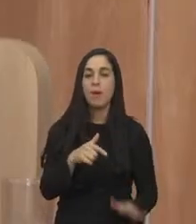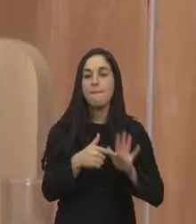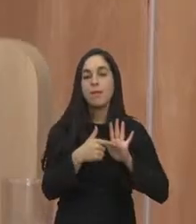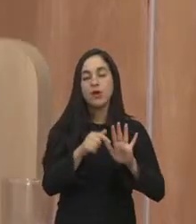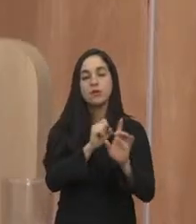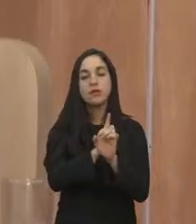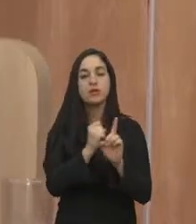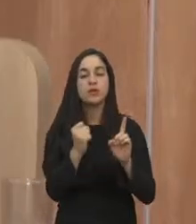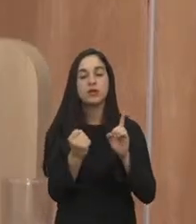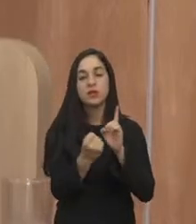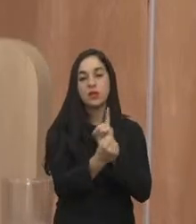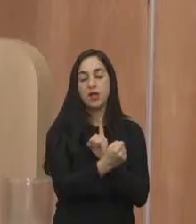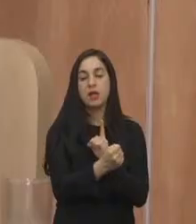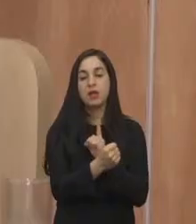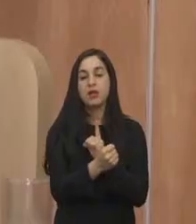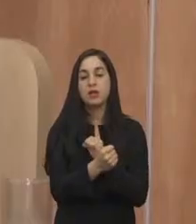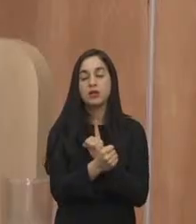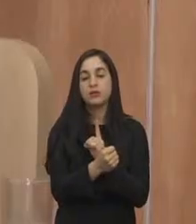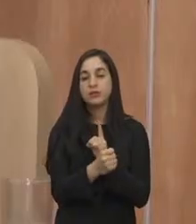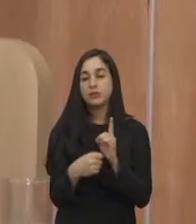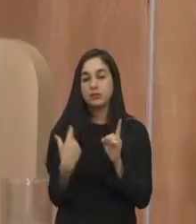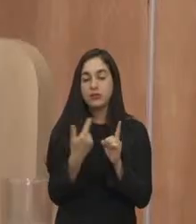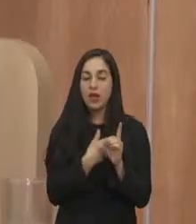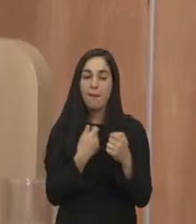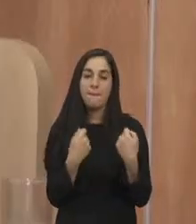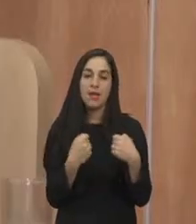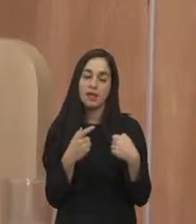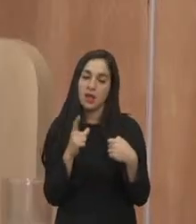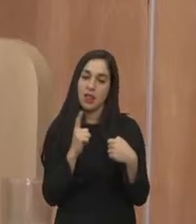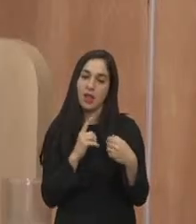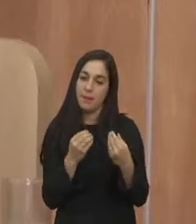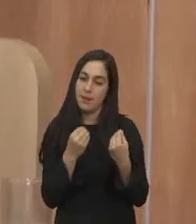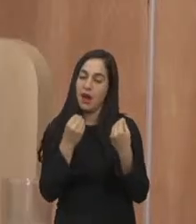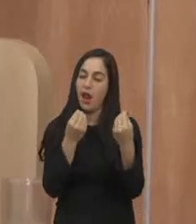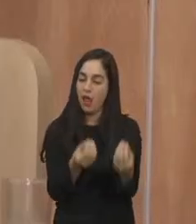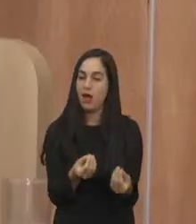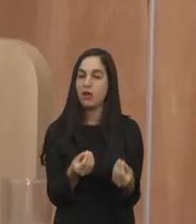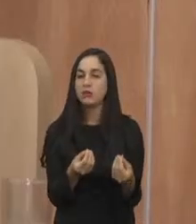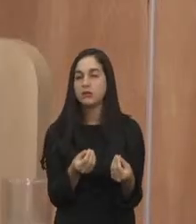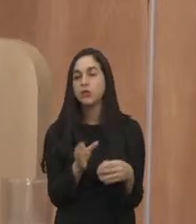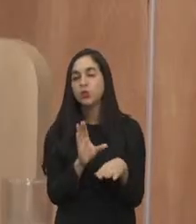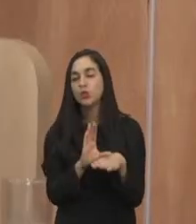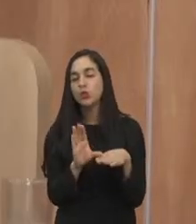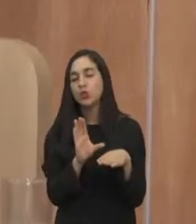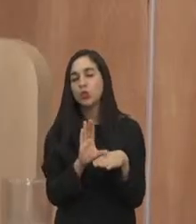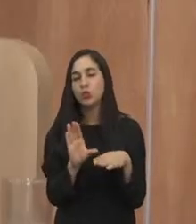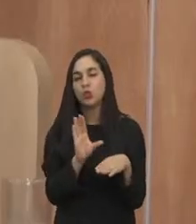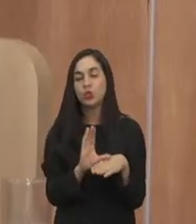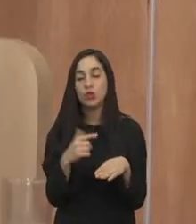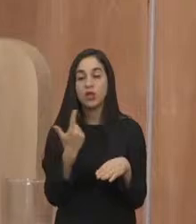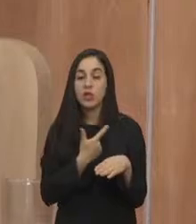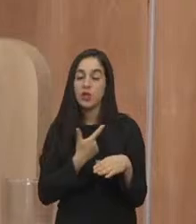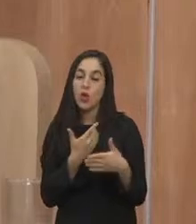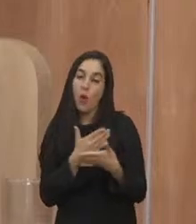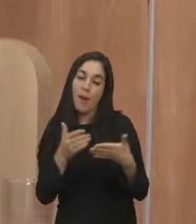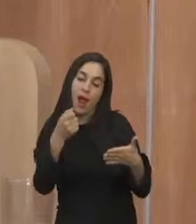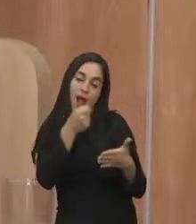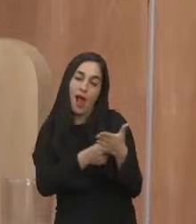sociedade o que a gente deveria ter para conseguir ofertar. Entendeu? E aí a gente começa as nossas lutas